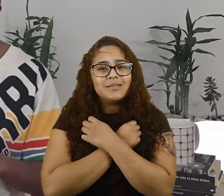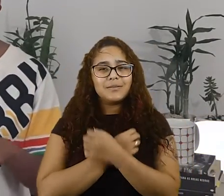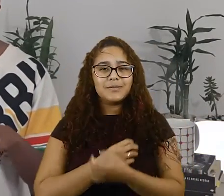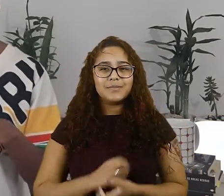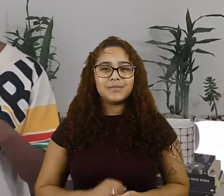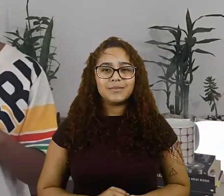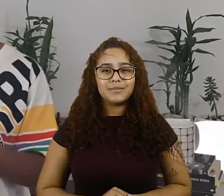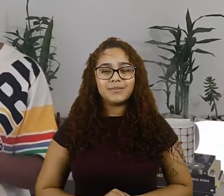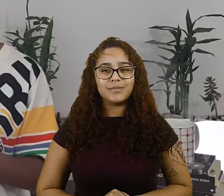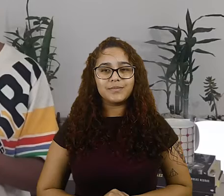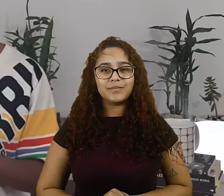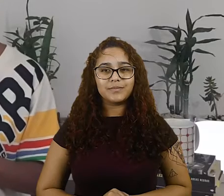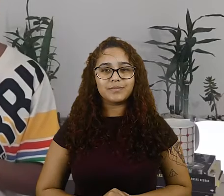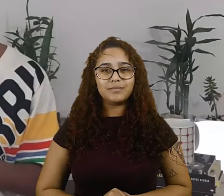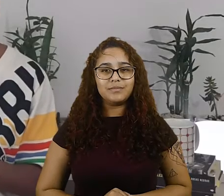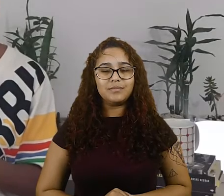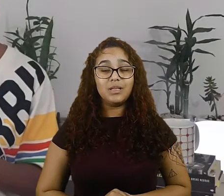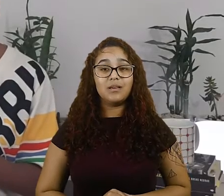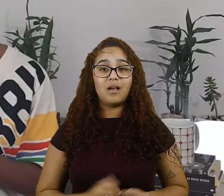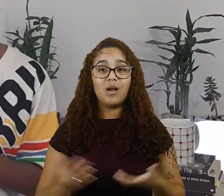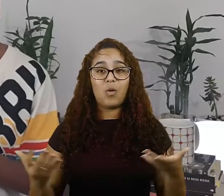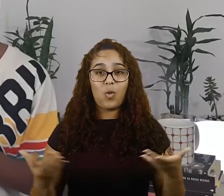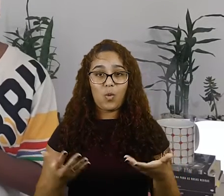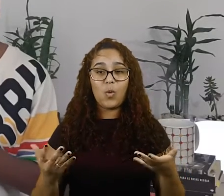abraçam vocês de alguma maneira.